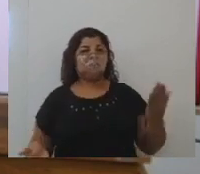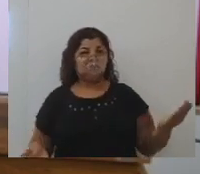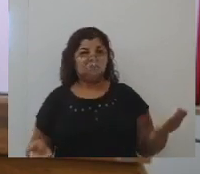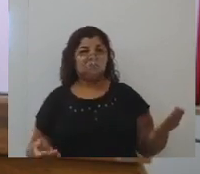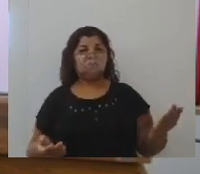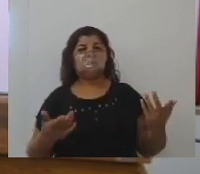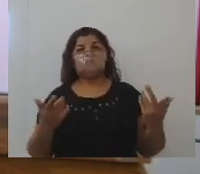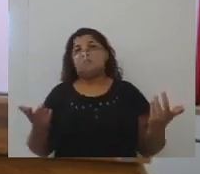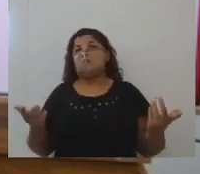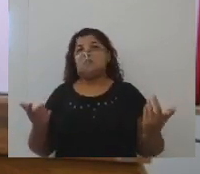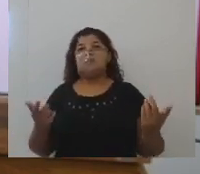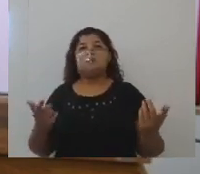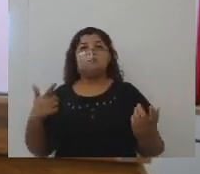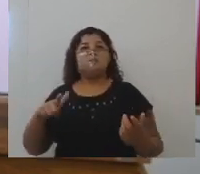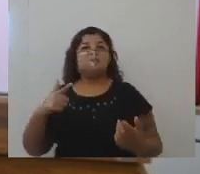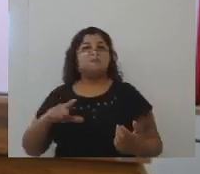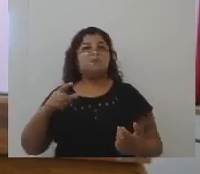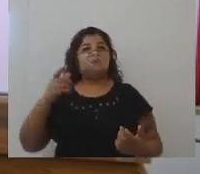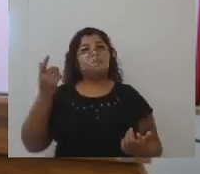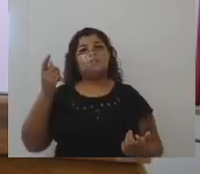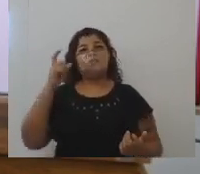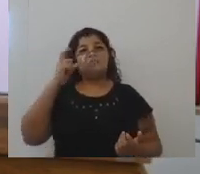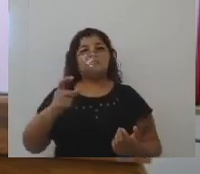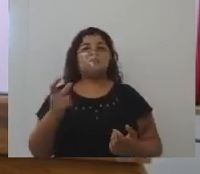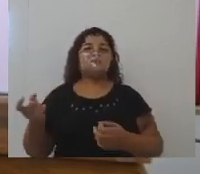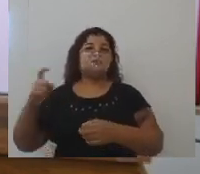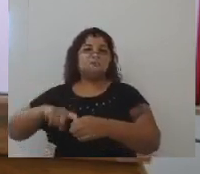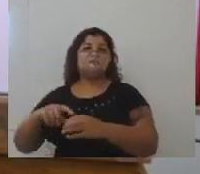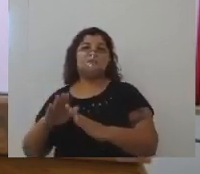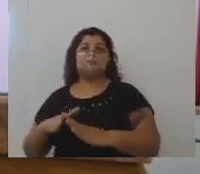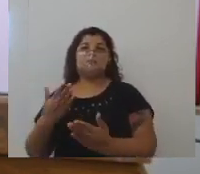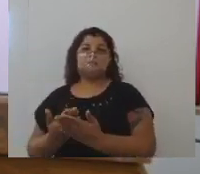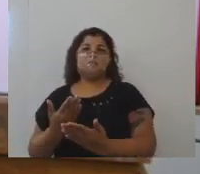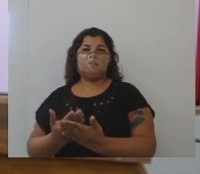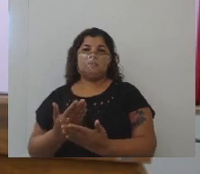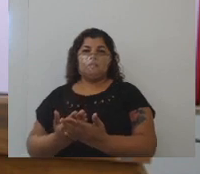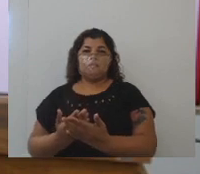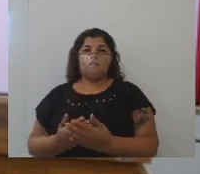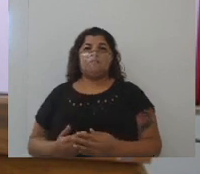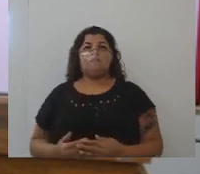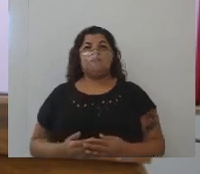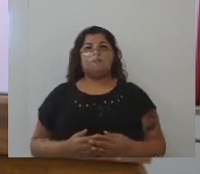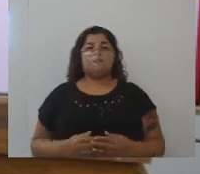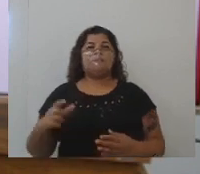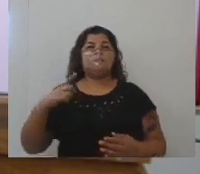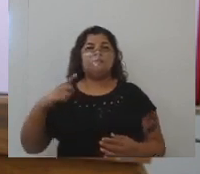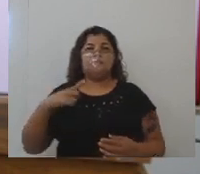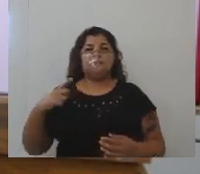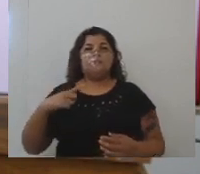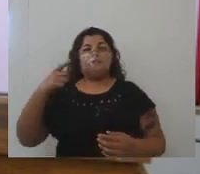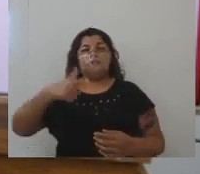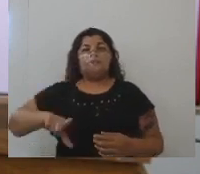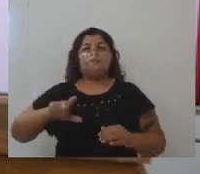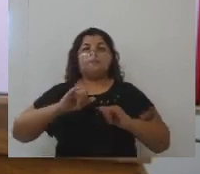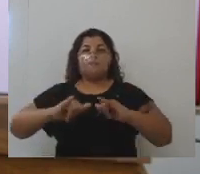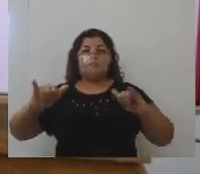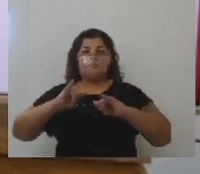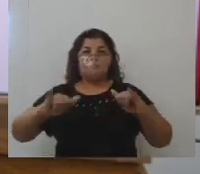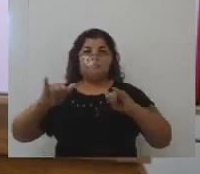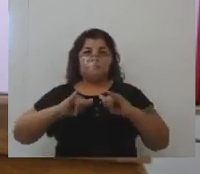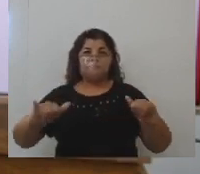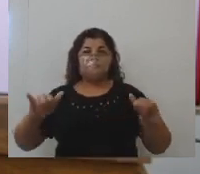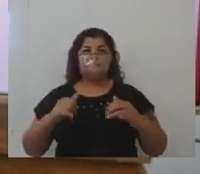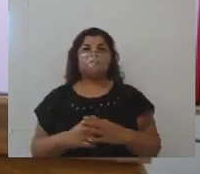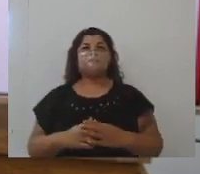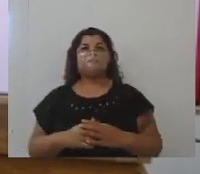e ele não tem mais ânimo para voltar para a escola, certo? Aí eu vou ter uma outra informação aqui,